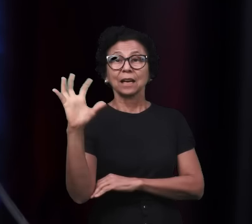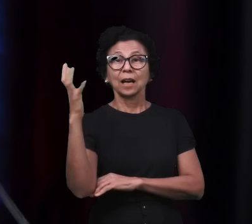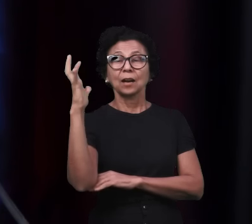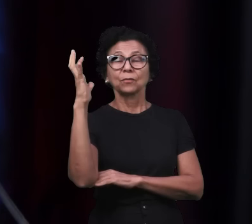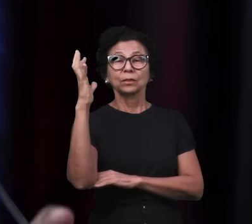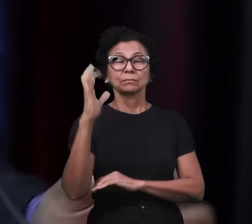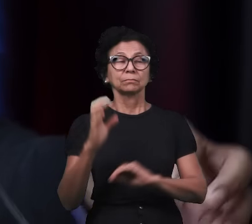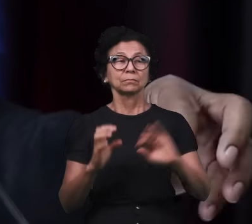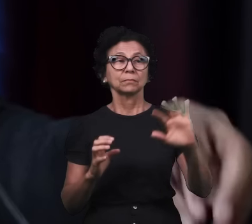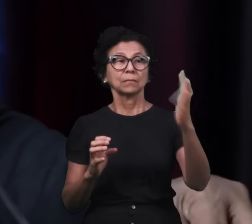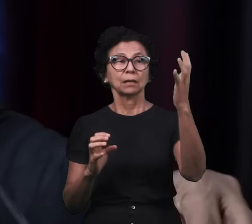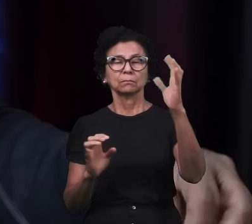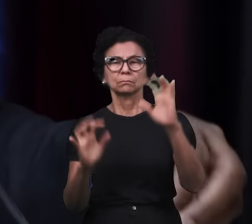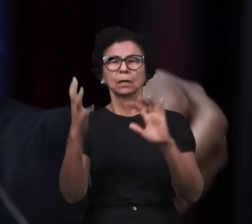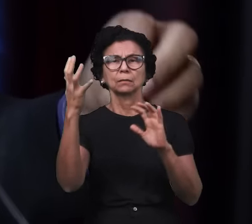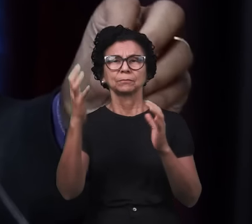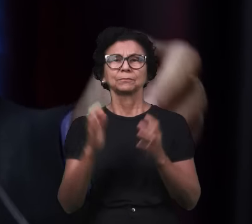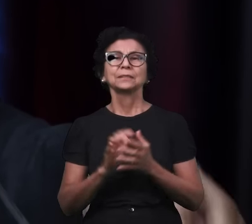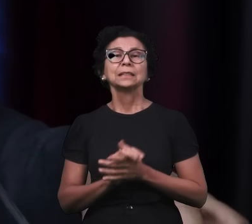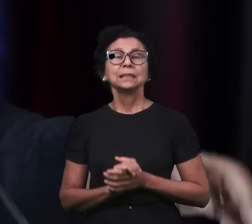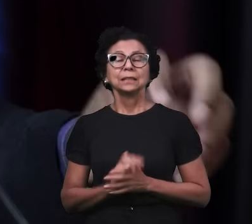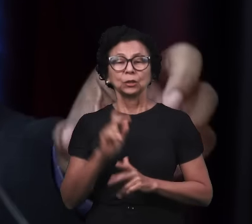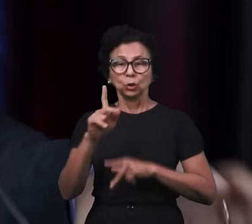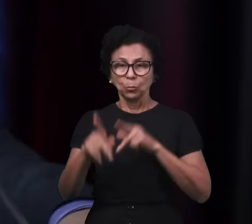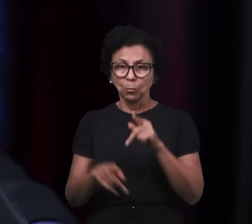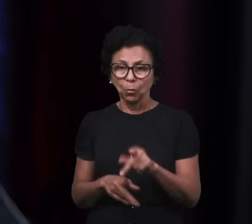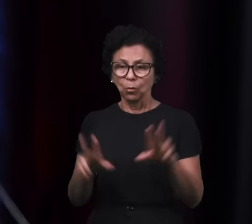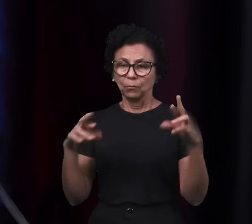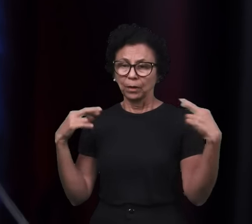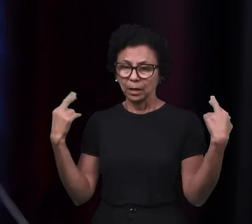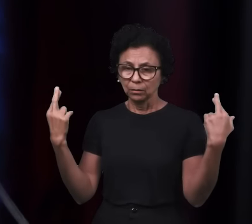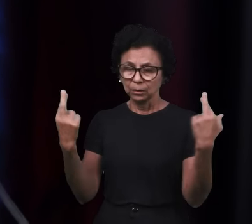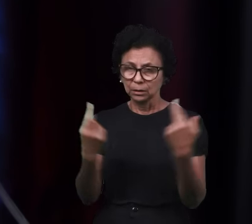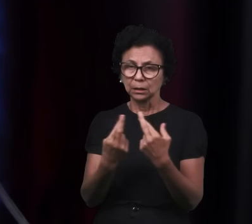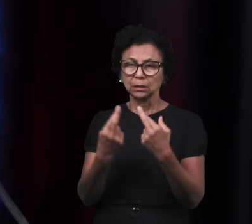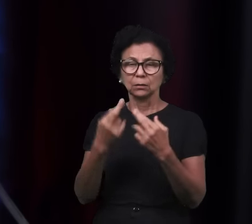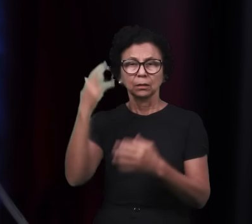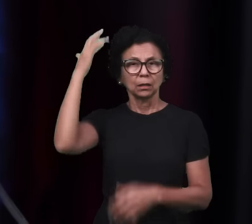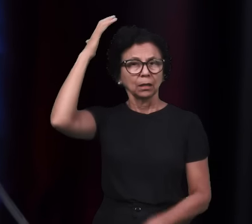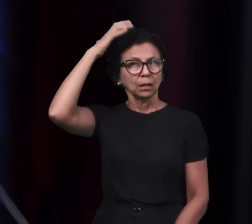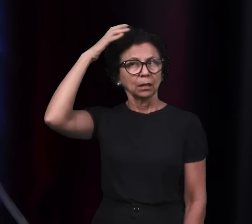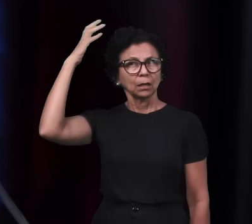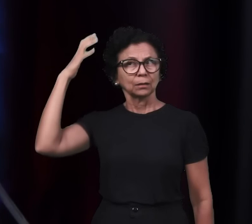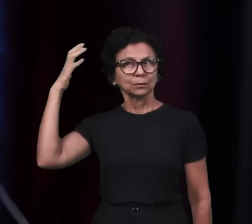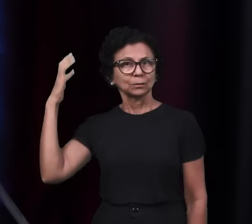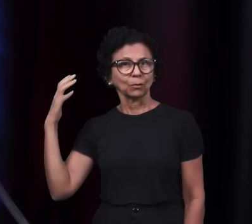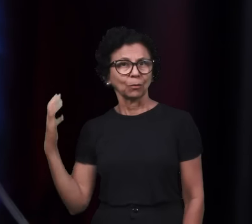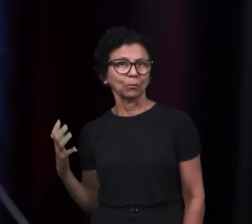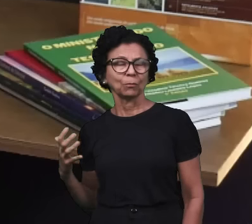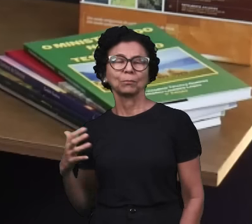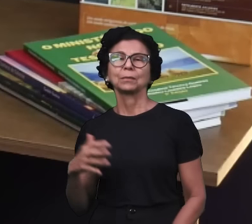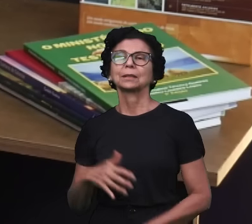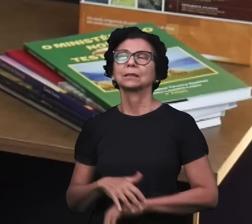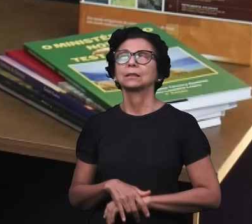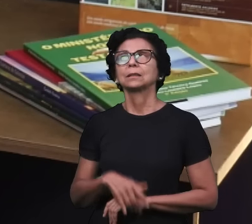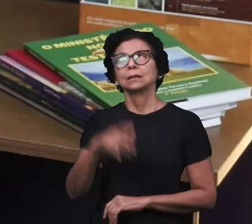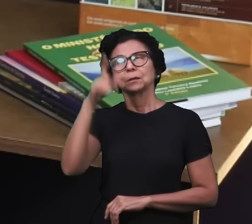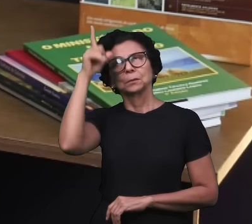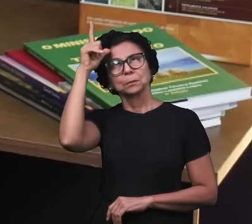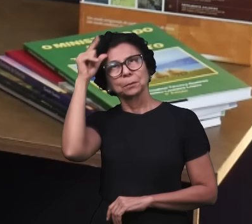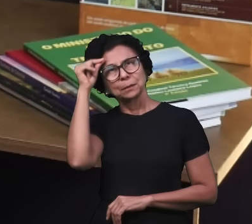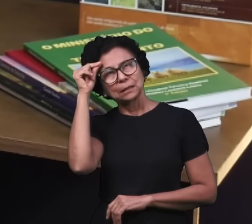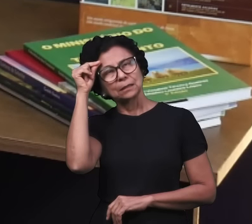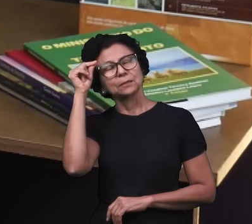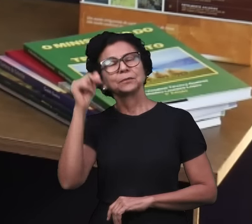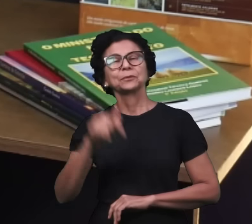igreja reunida, ali a água, a descanso, a sombra. E é interessante isso, porque você falar isso,